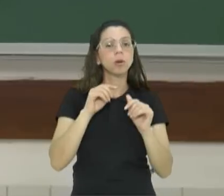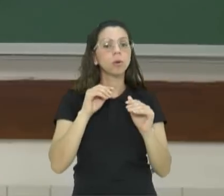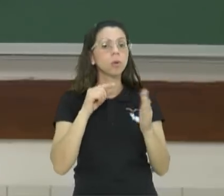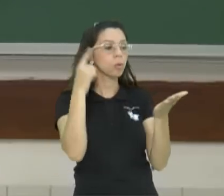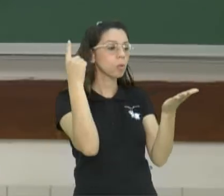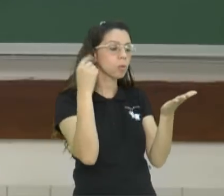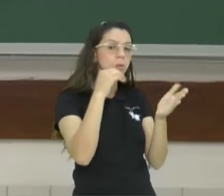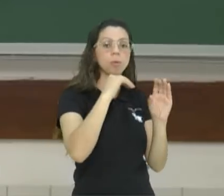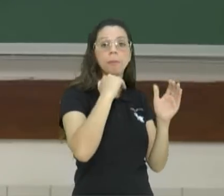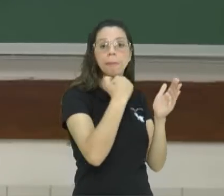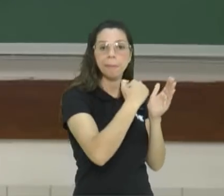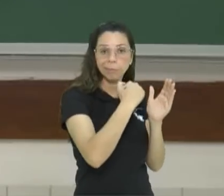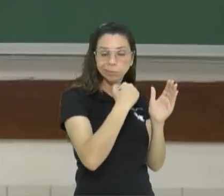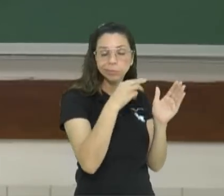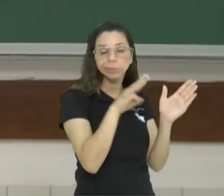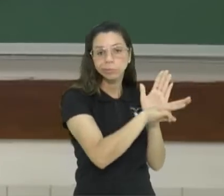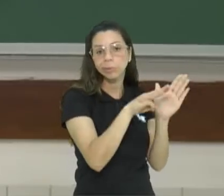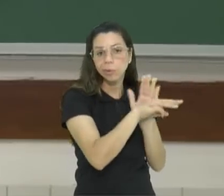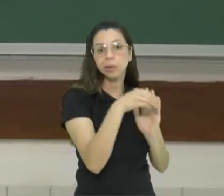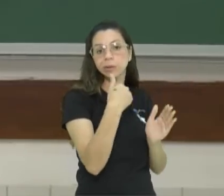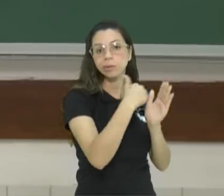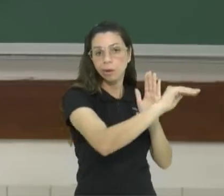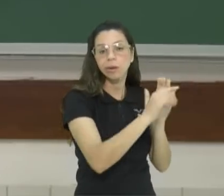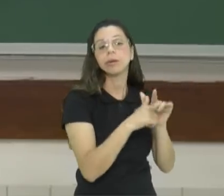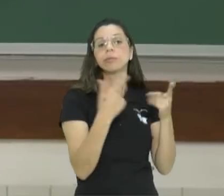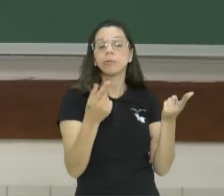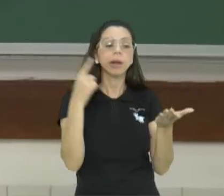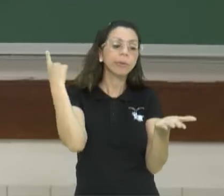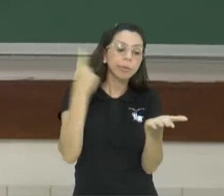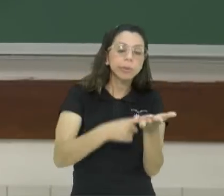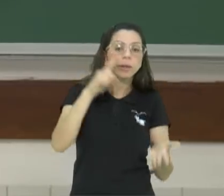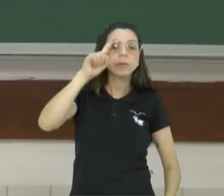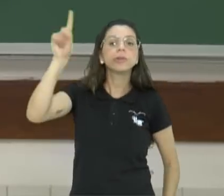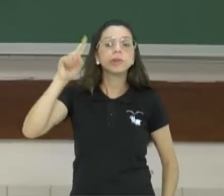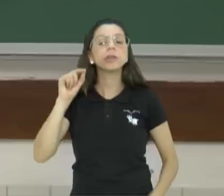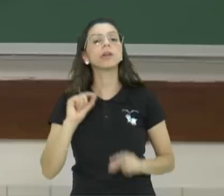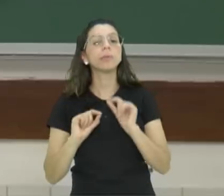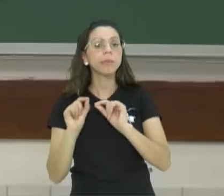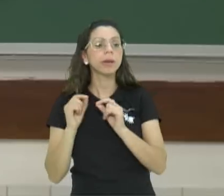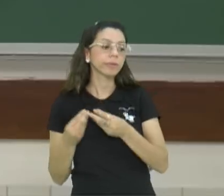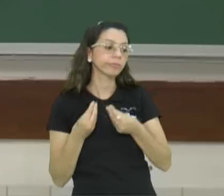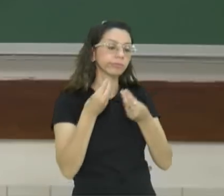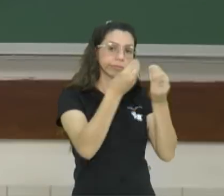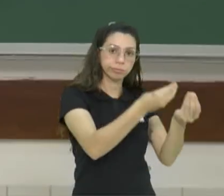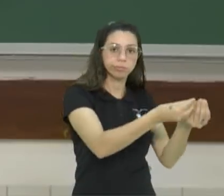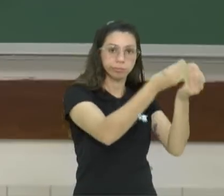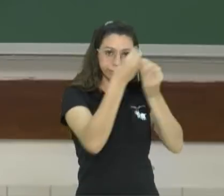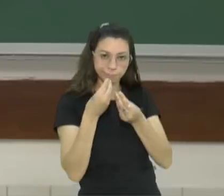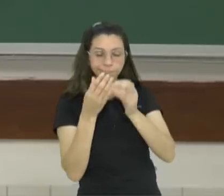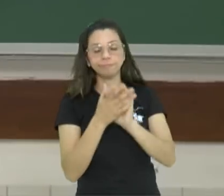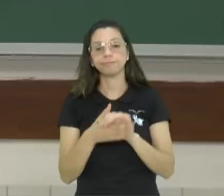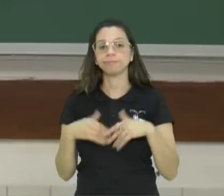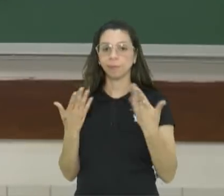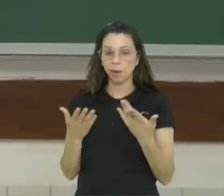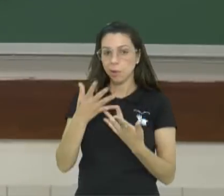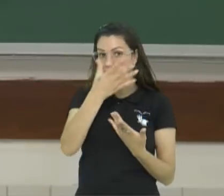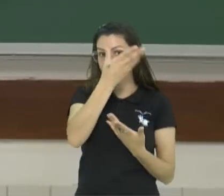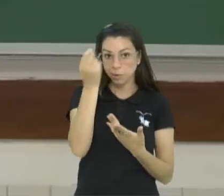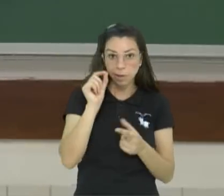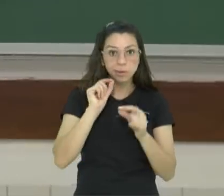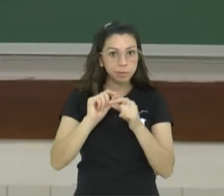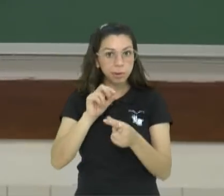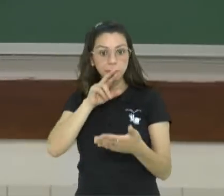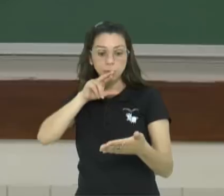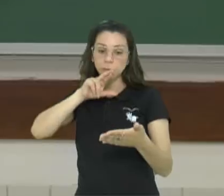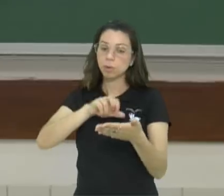para agendar um horário, um dia para que você possa fazer isso, ok? Mas não deixem de fazer as atividades, gente. Nós